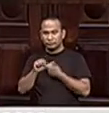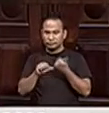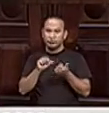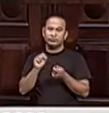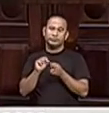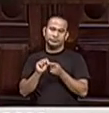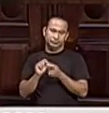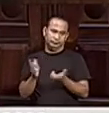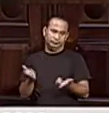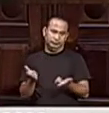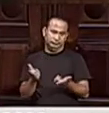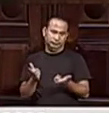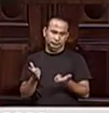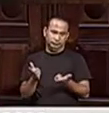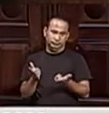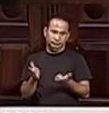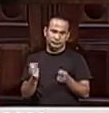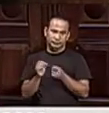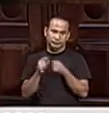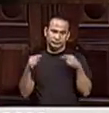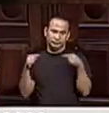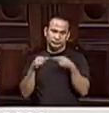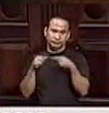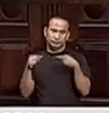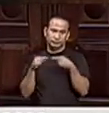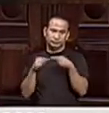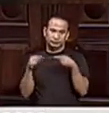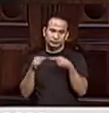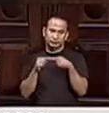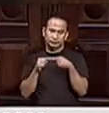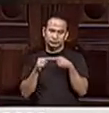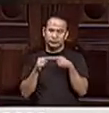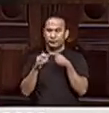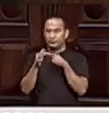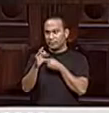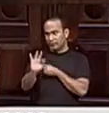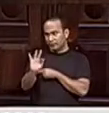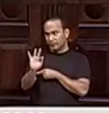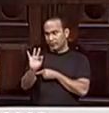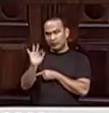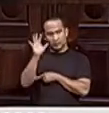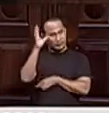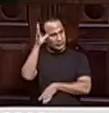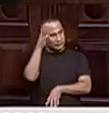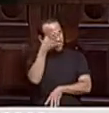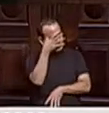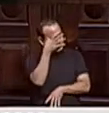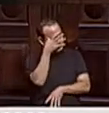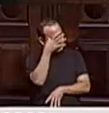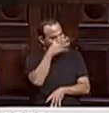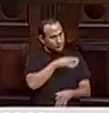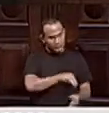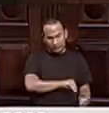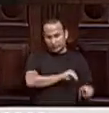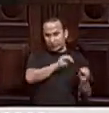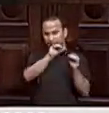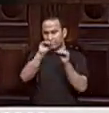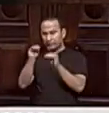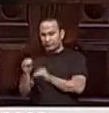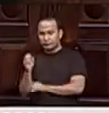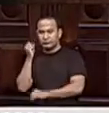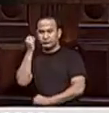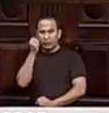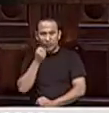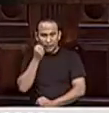apreciação. Fizeram um acordo. O Supremo Tribunal Federal decide, transfere para o Senado